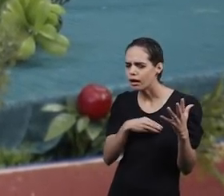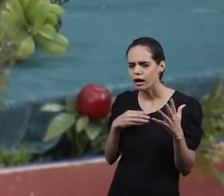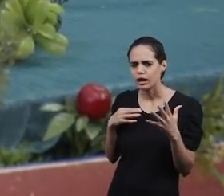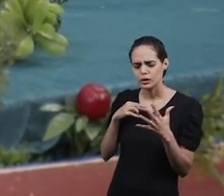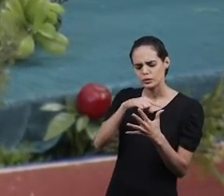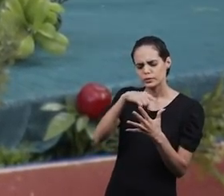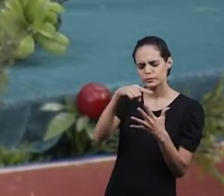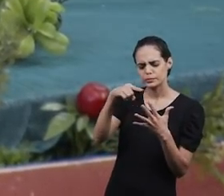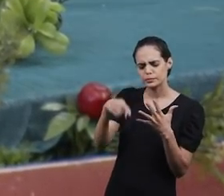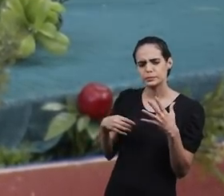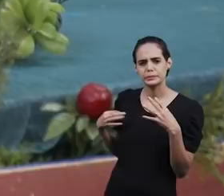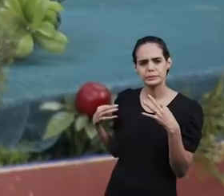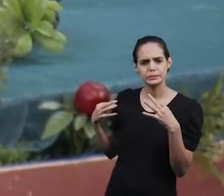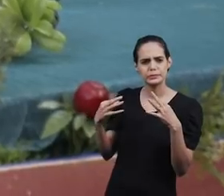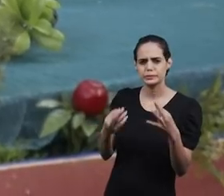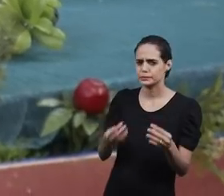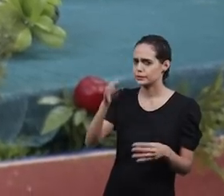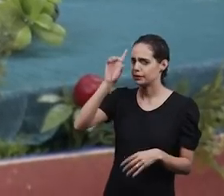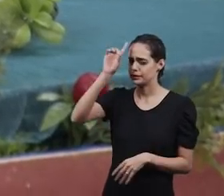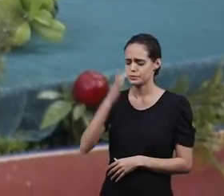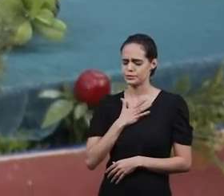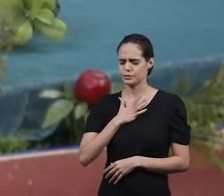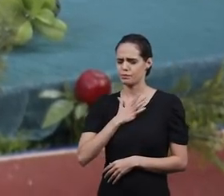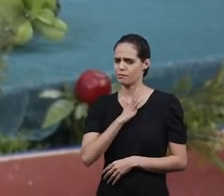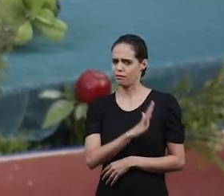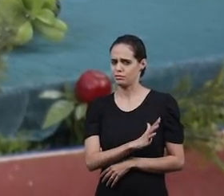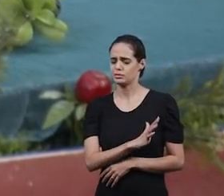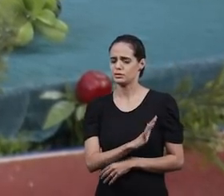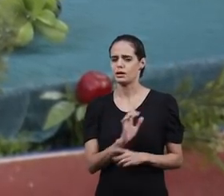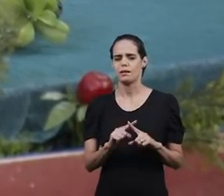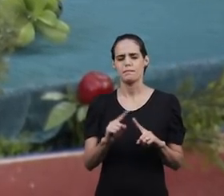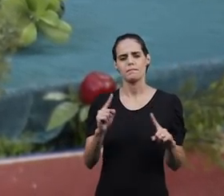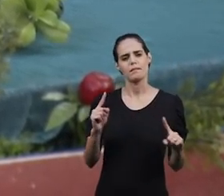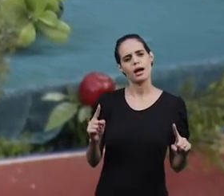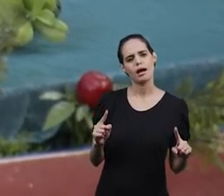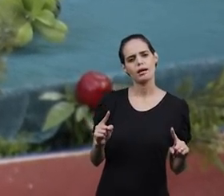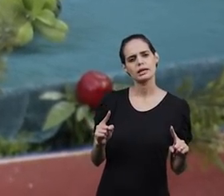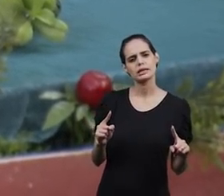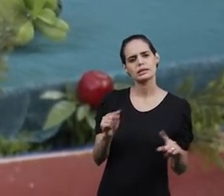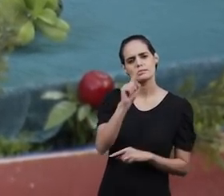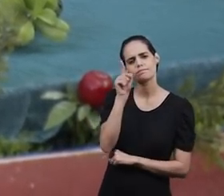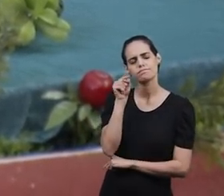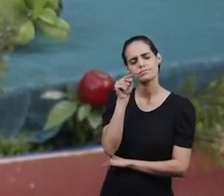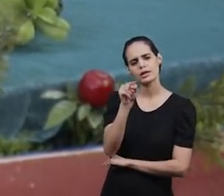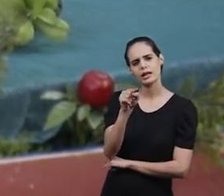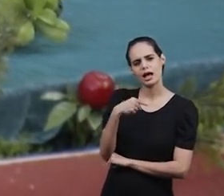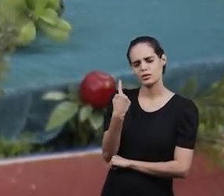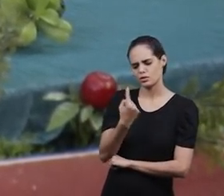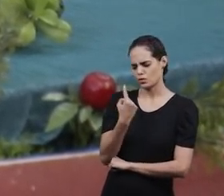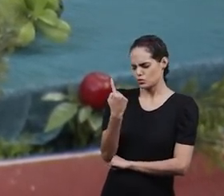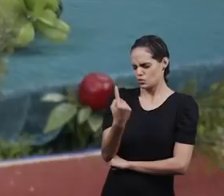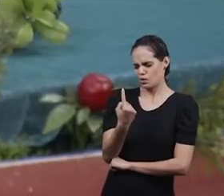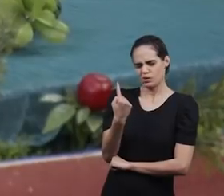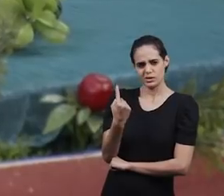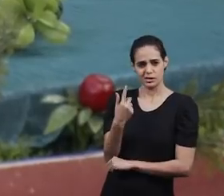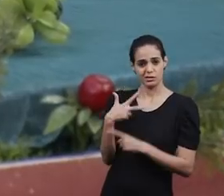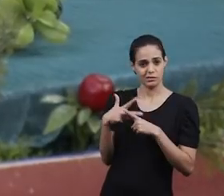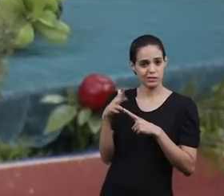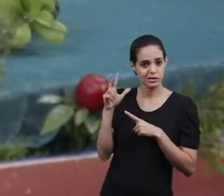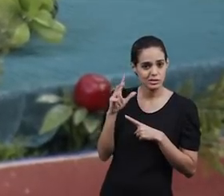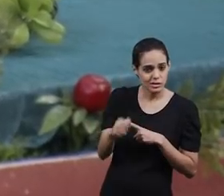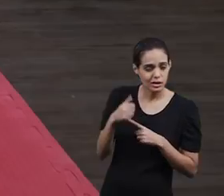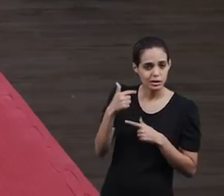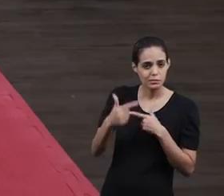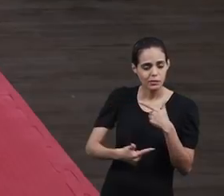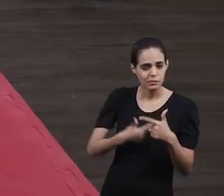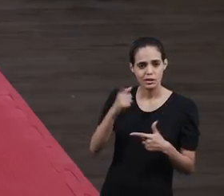aparece o pecado, tudo aquilo que não agrada a Deus. Mas será que sozinho nós vamos conseguir vencer